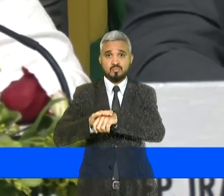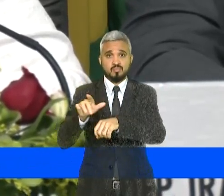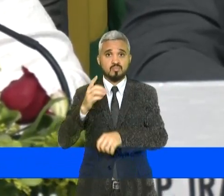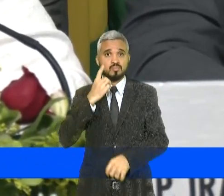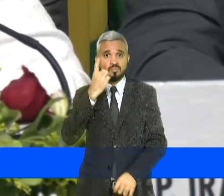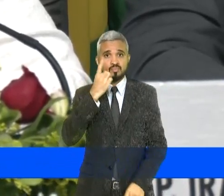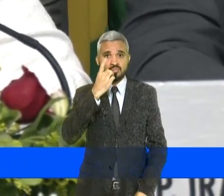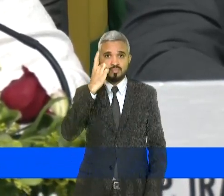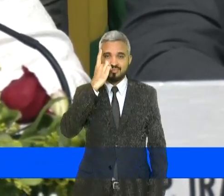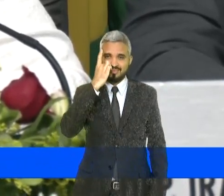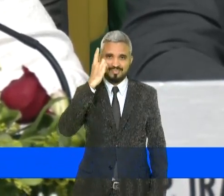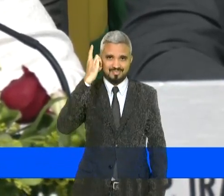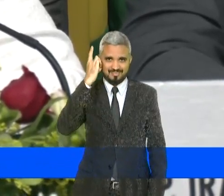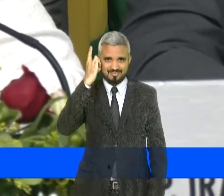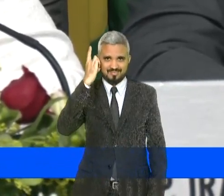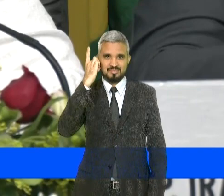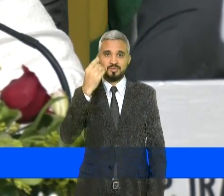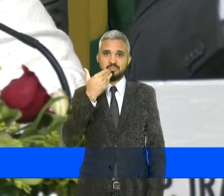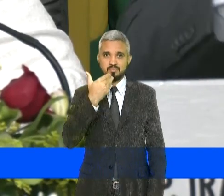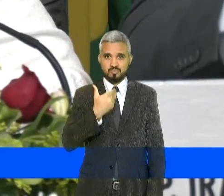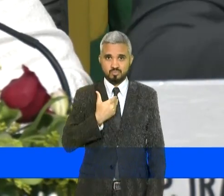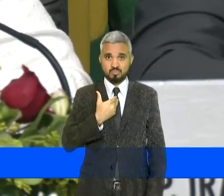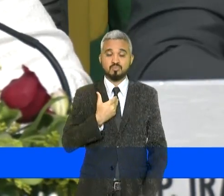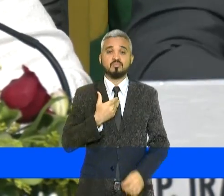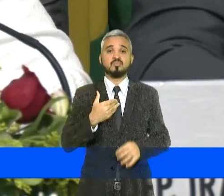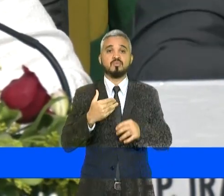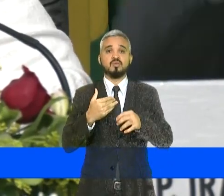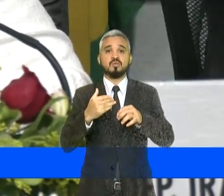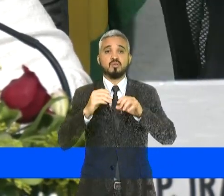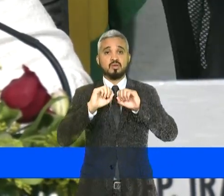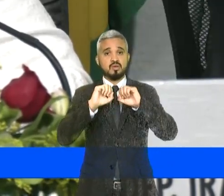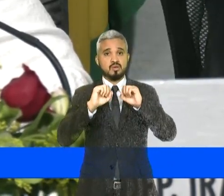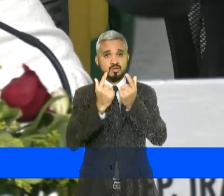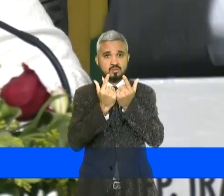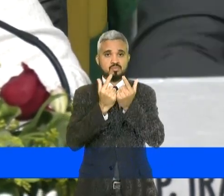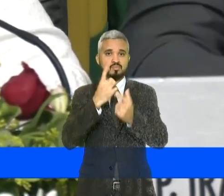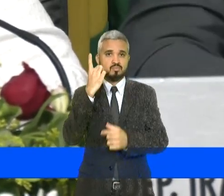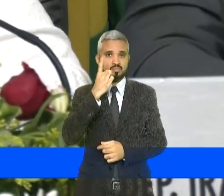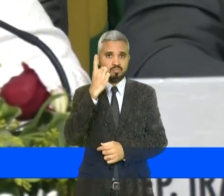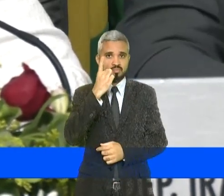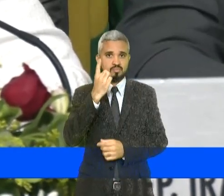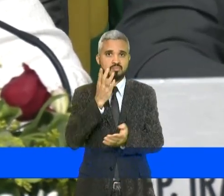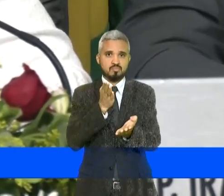deputada Daniela e aprovada pelo plenário da Casa.